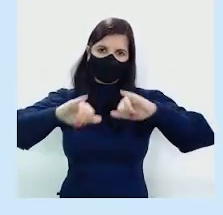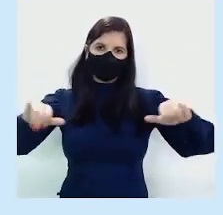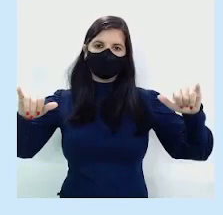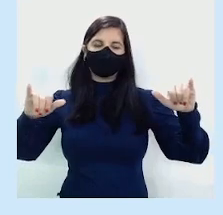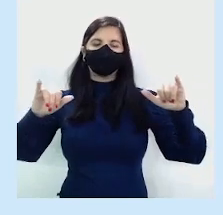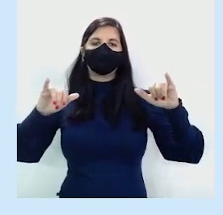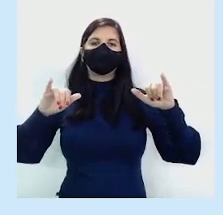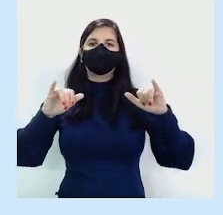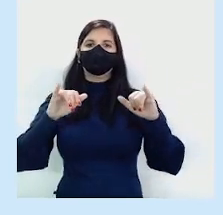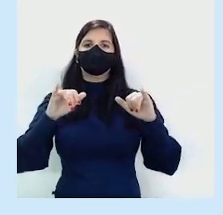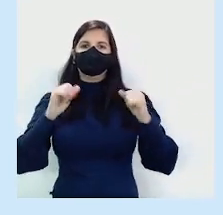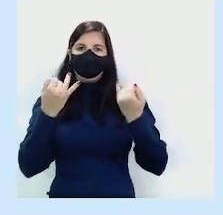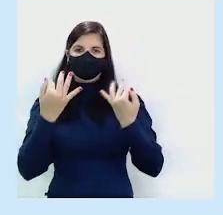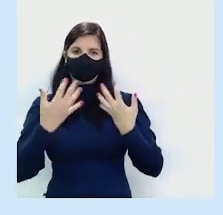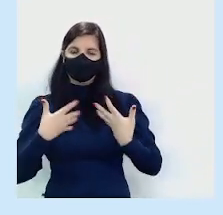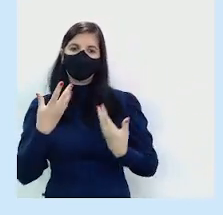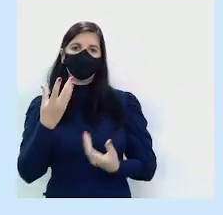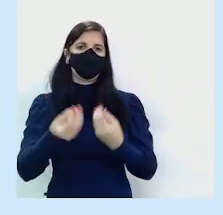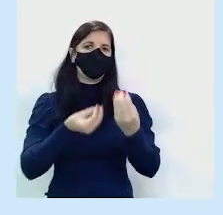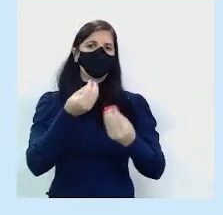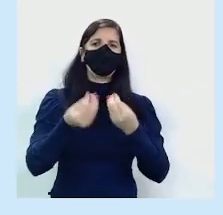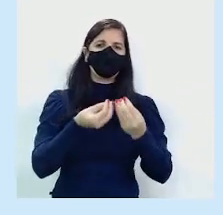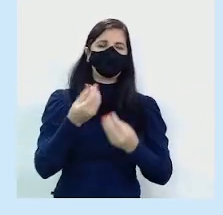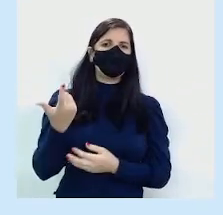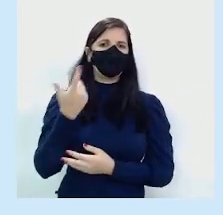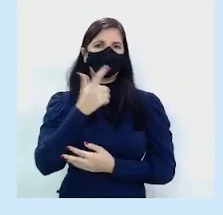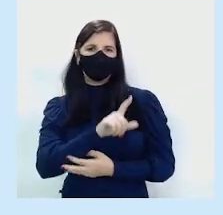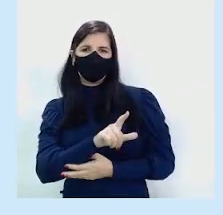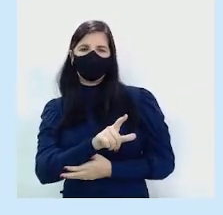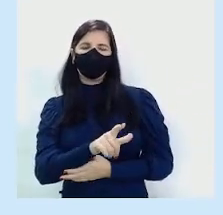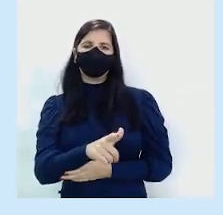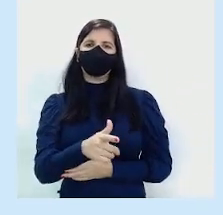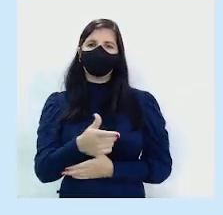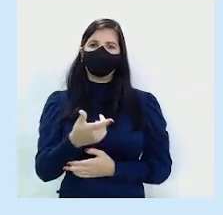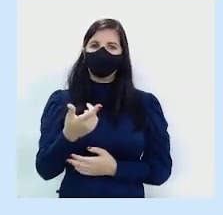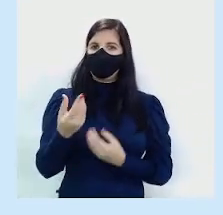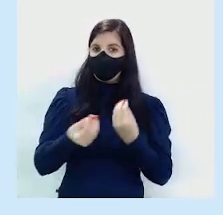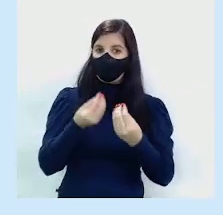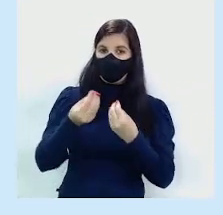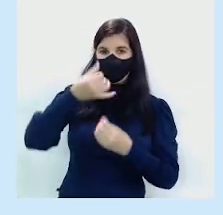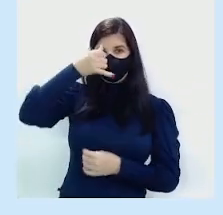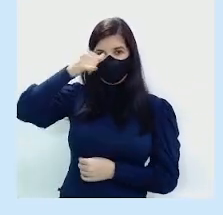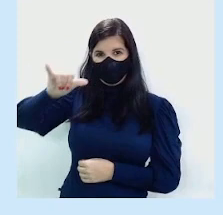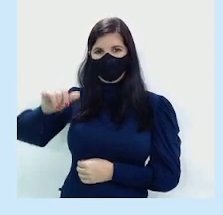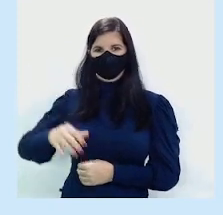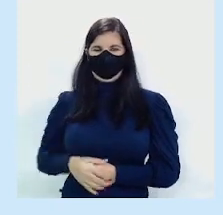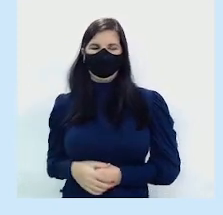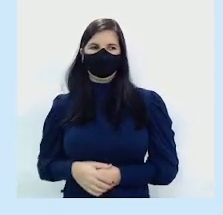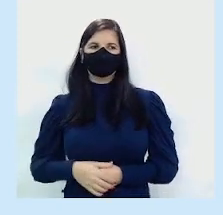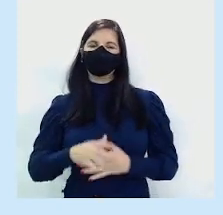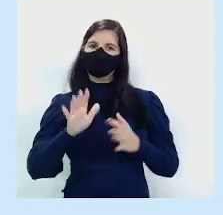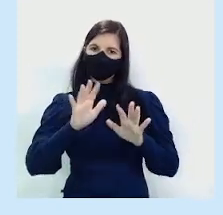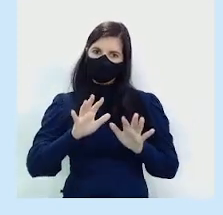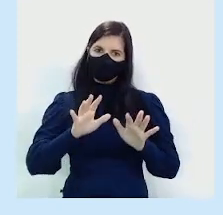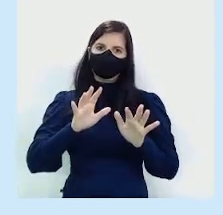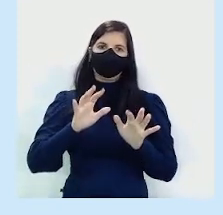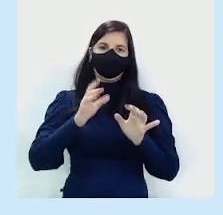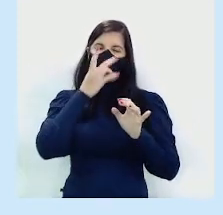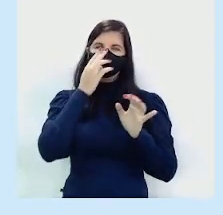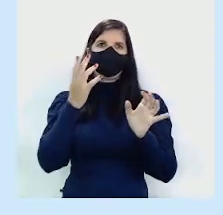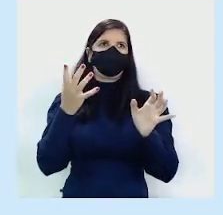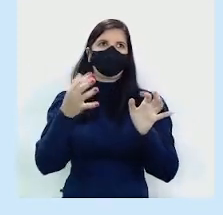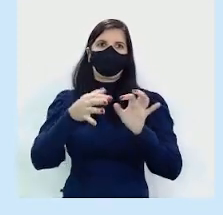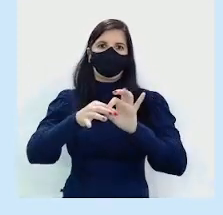informações, né, dizendo como você deve agir, como você não deve agir, de forma